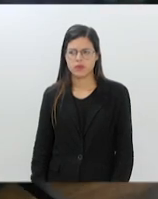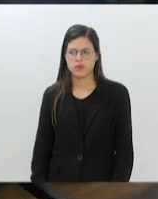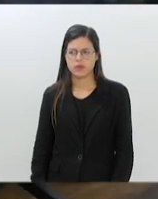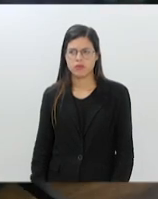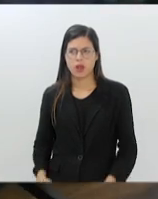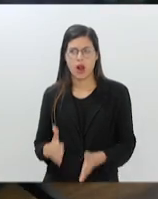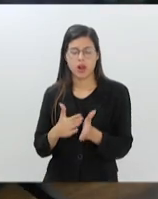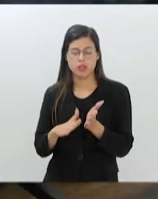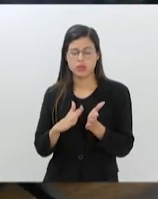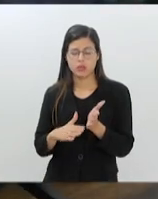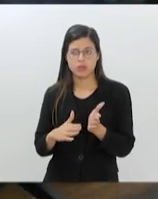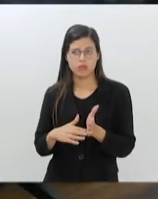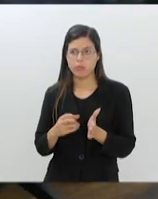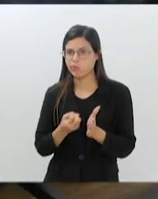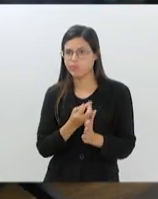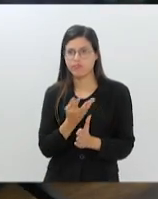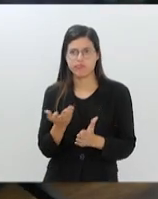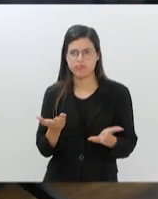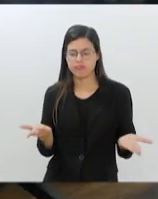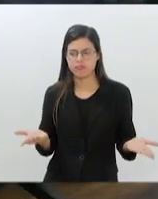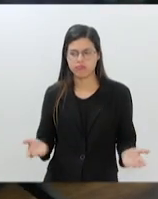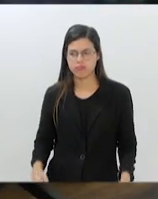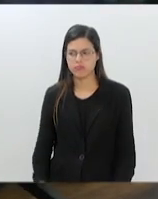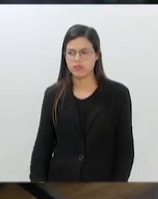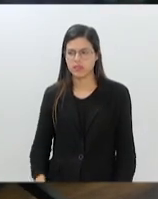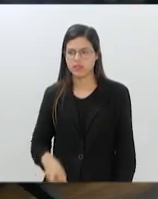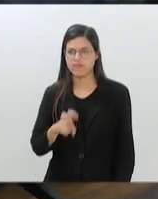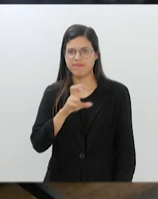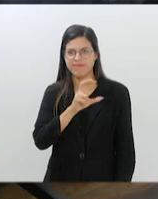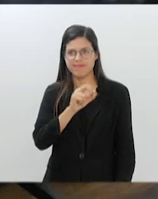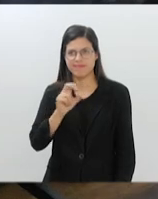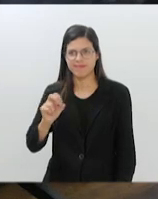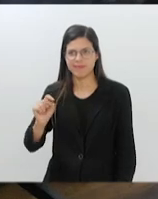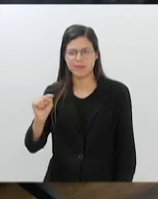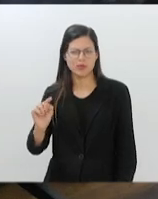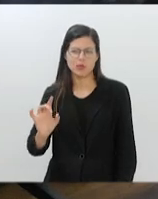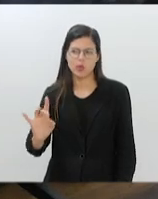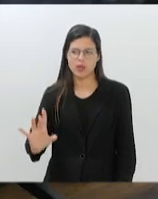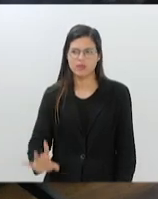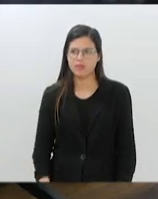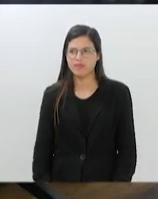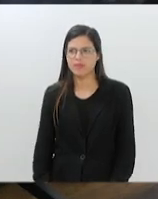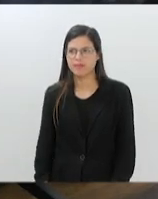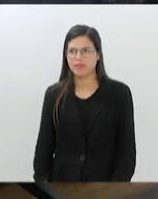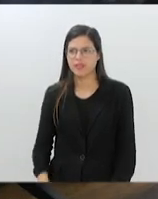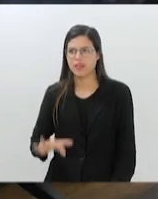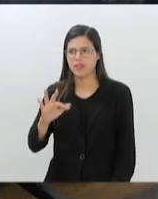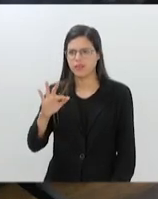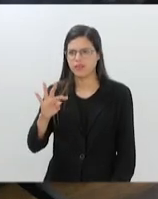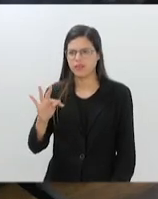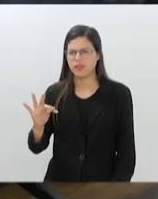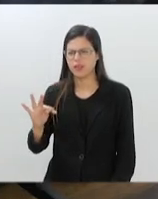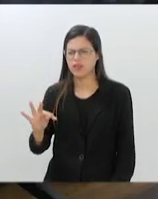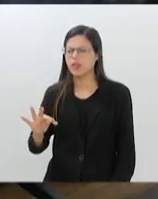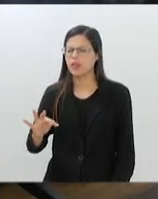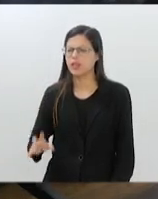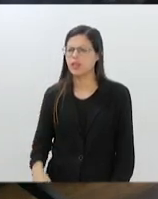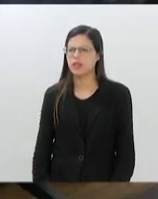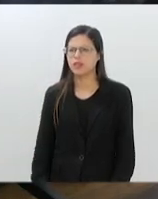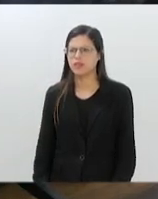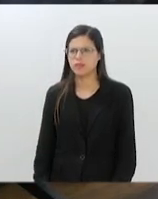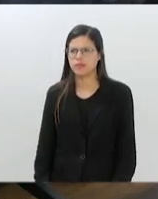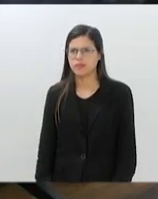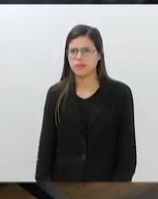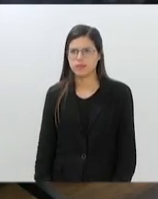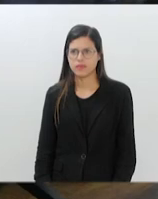foi gasto 500.000 só 500.000 FT é aqui